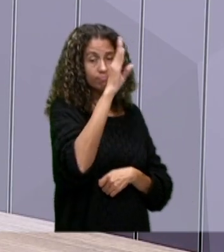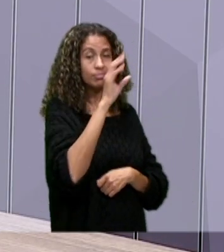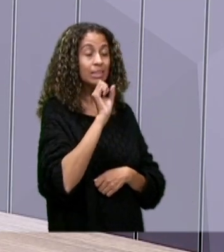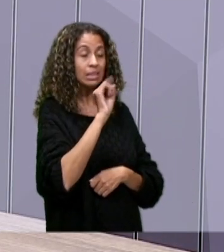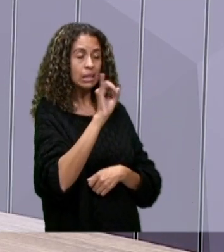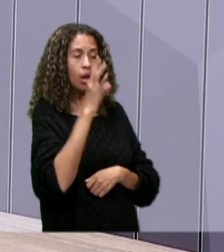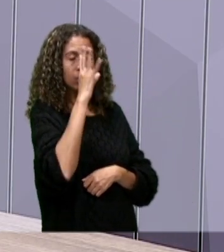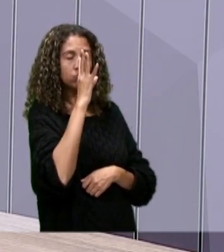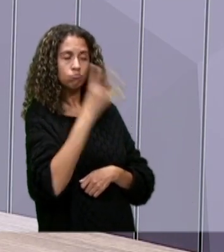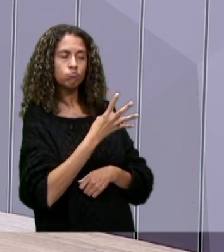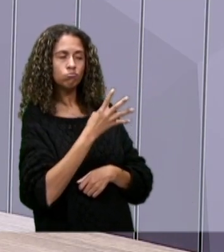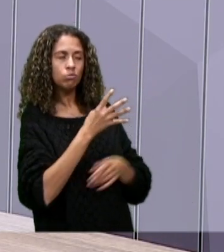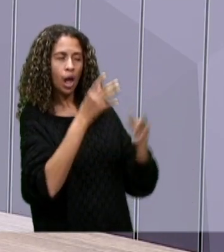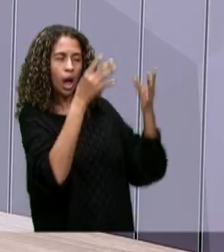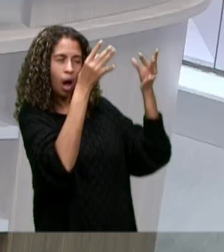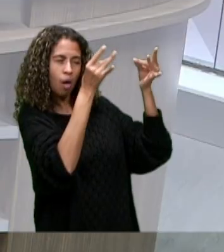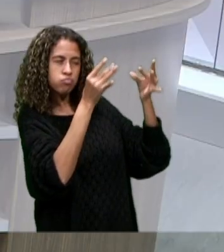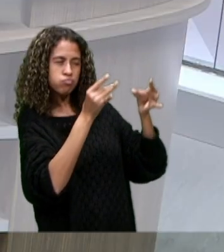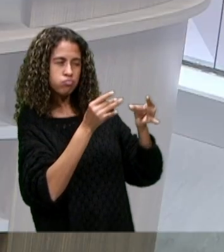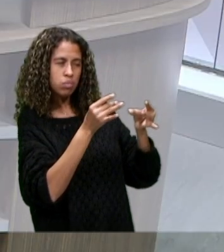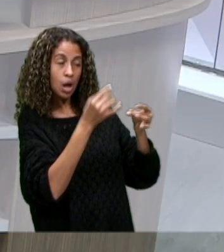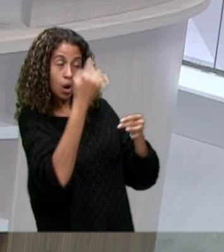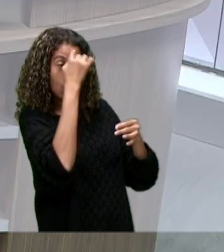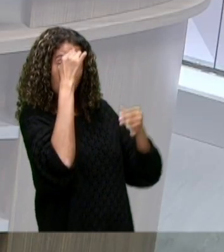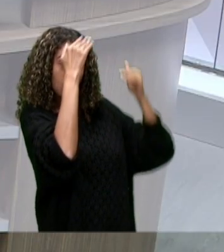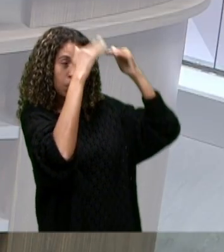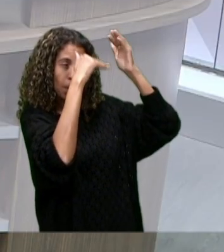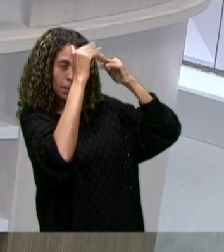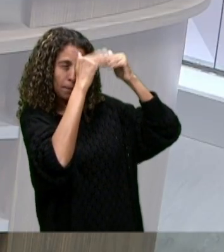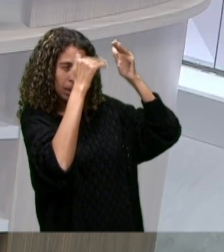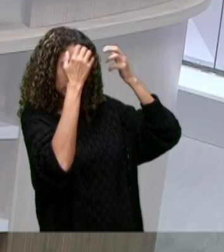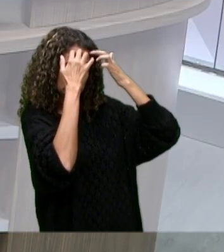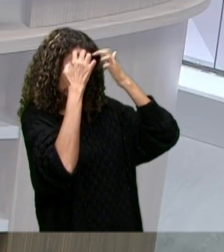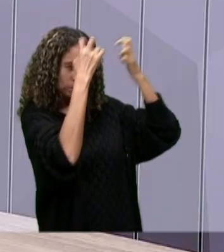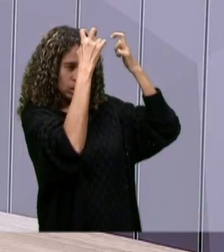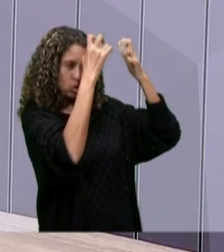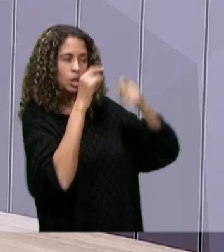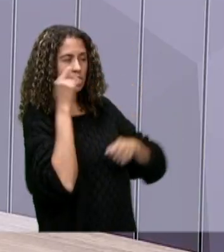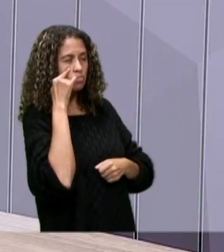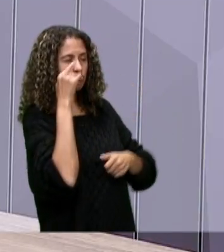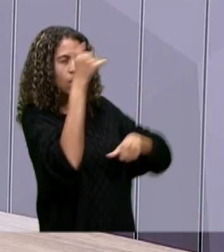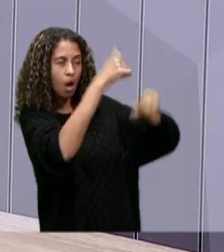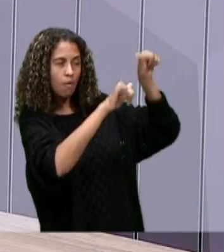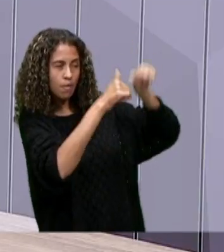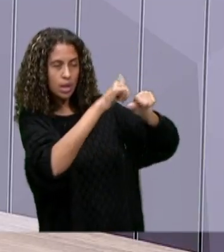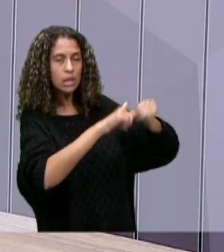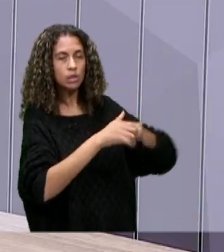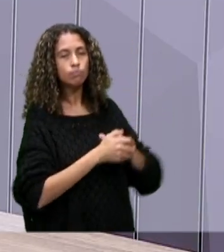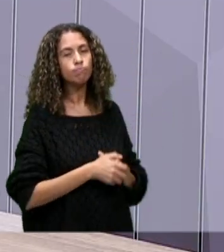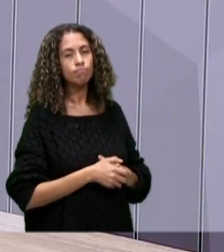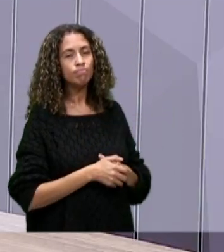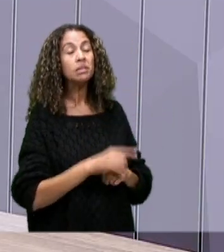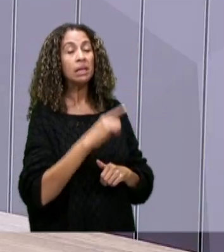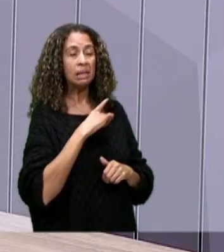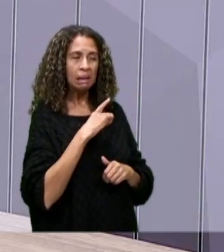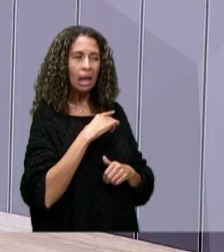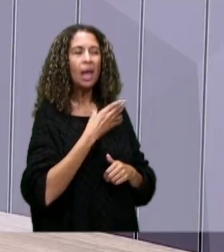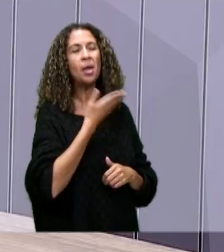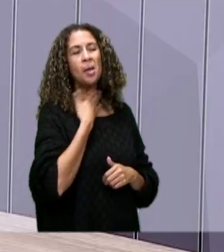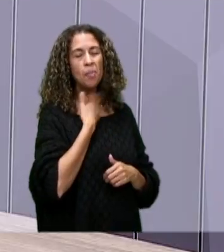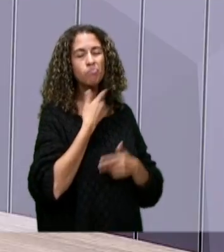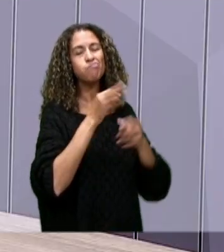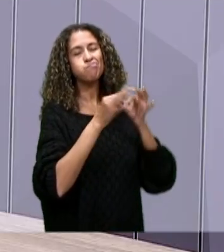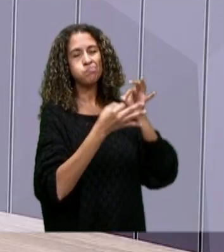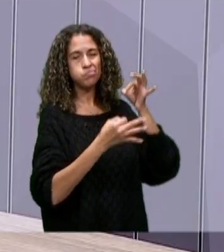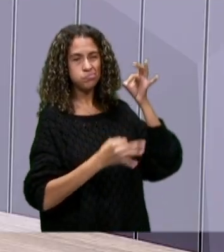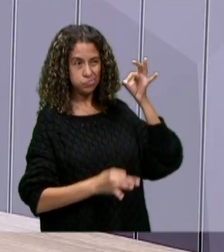olhar crítico, com uma mente treinada para isso. Sim, sim. Né? A gente tem muito papo aqui, porque